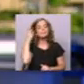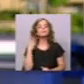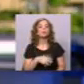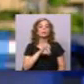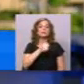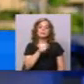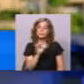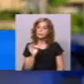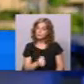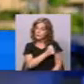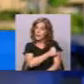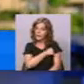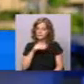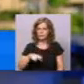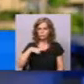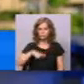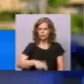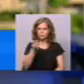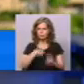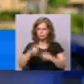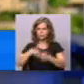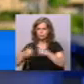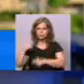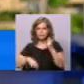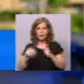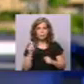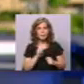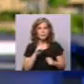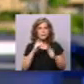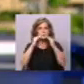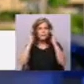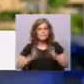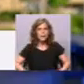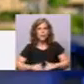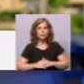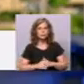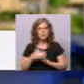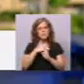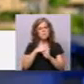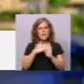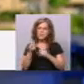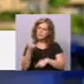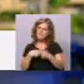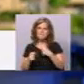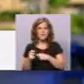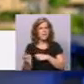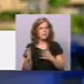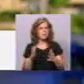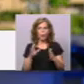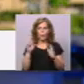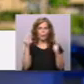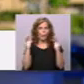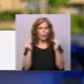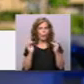85% das casas em Portugal são vendidas em menos de 6 meses. O tempo médio de venda de um imóvel tem assim vindo a